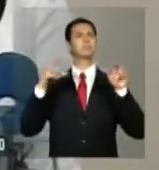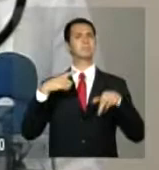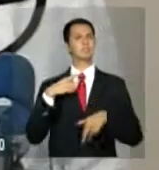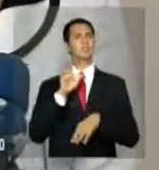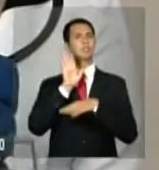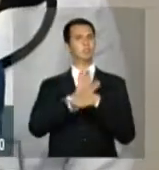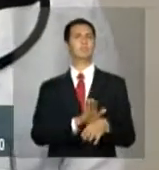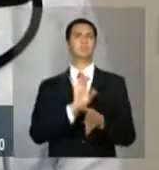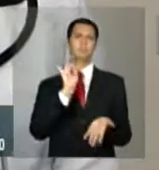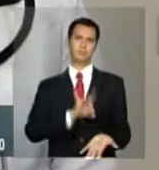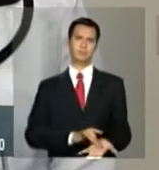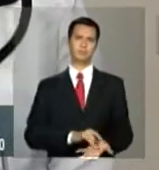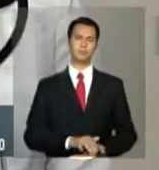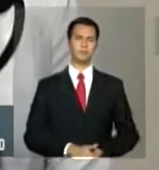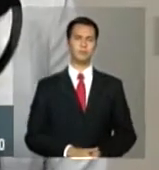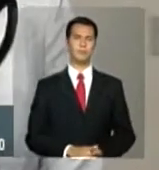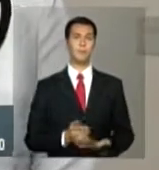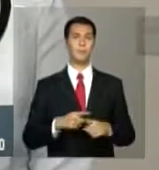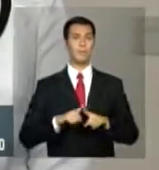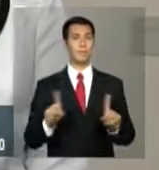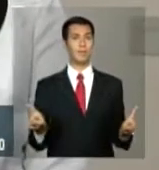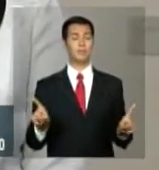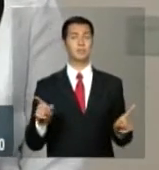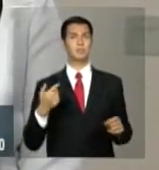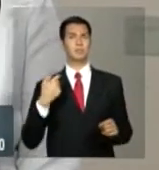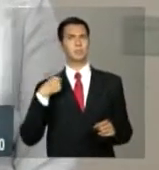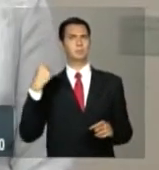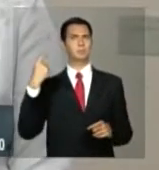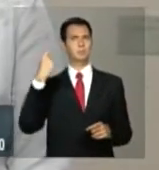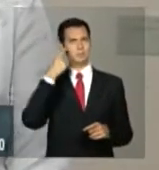Agora, eu não pretendo,